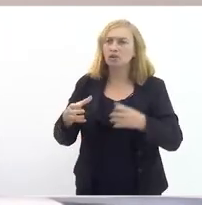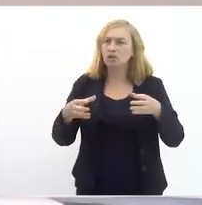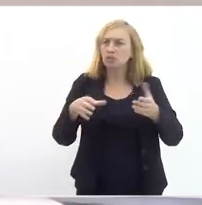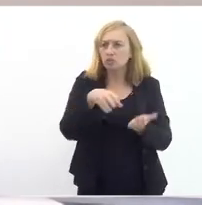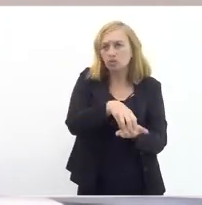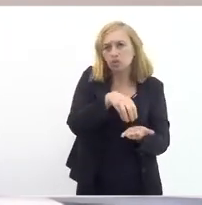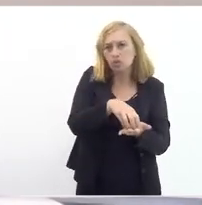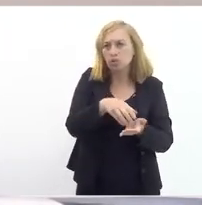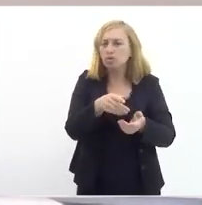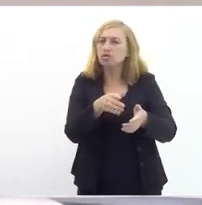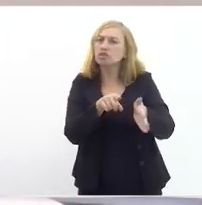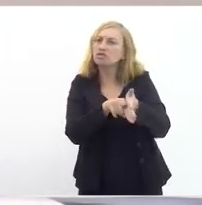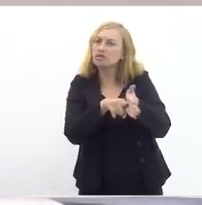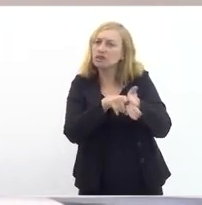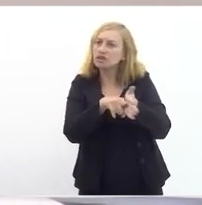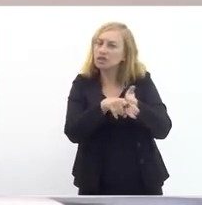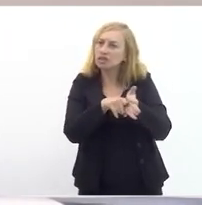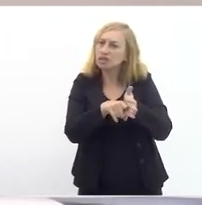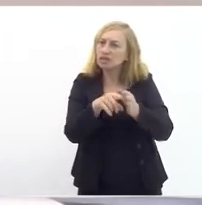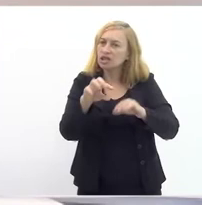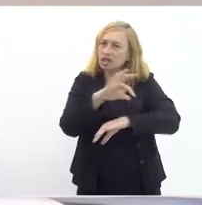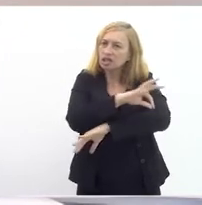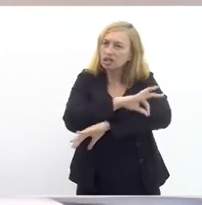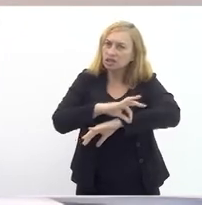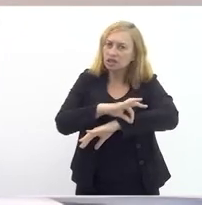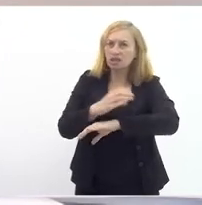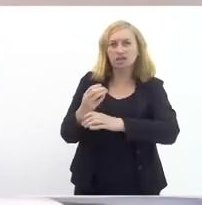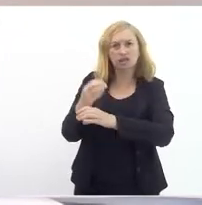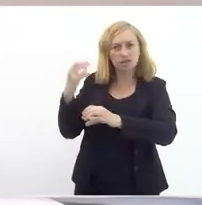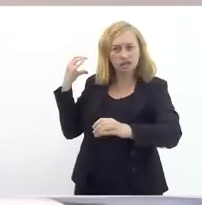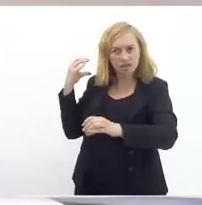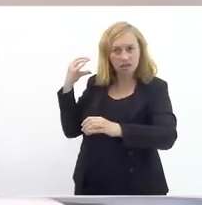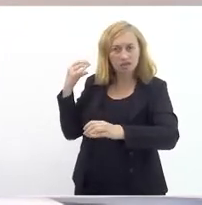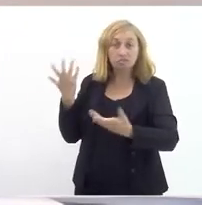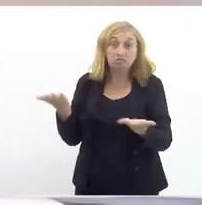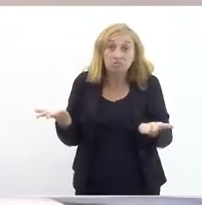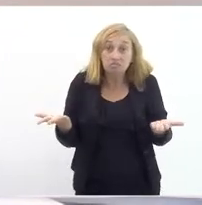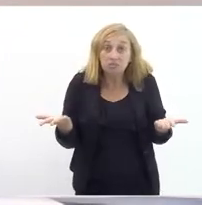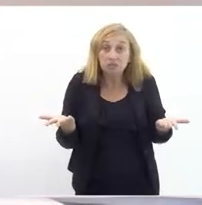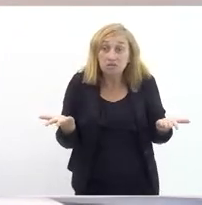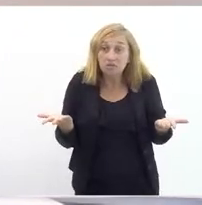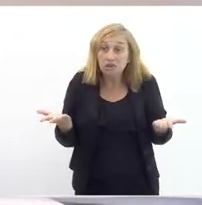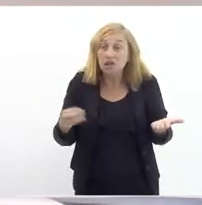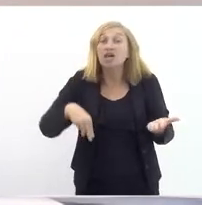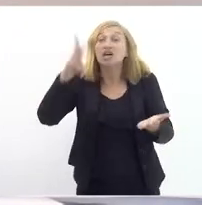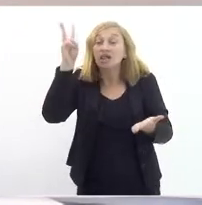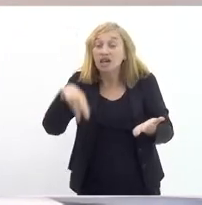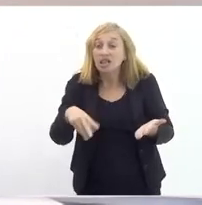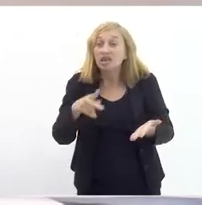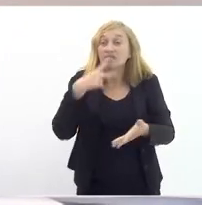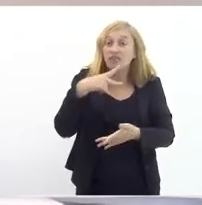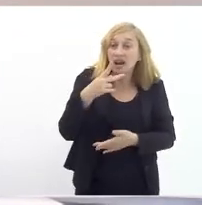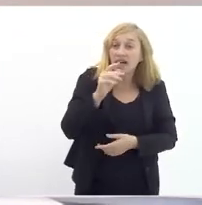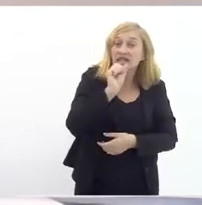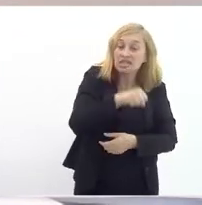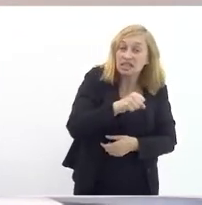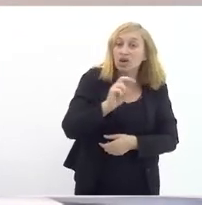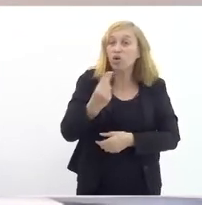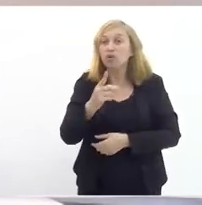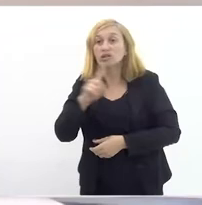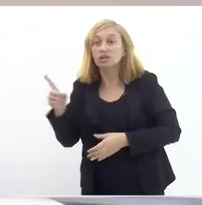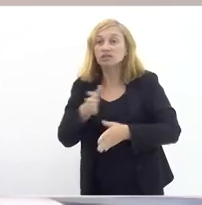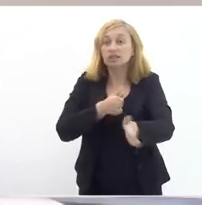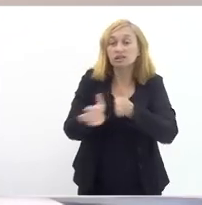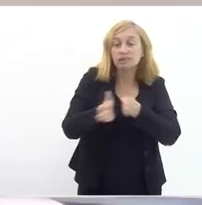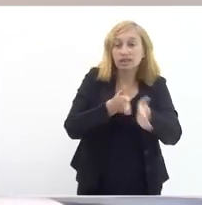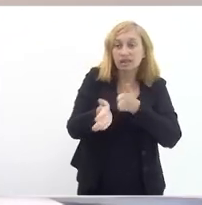fiscalização das classes de engenheiro, o CREA, e o CAL de arquiteto. Quem tem que dizer ou não se tem acessibilidade,